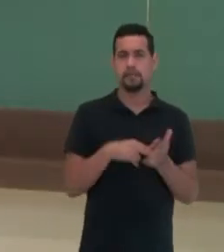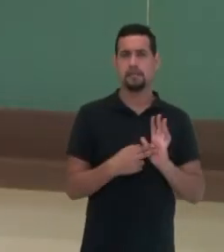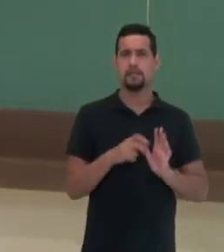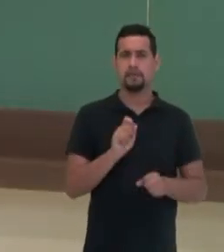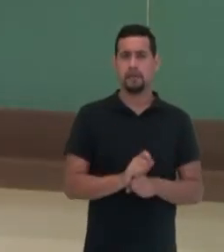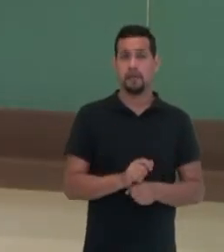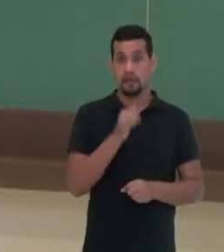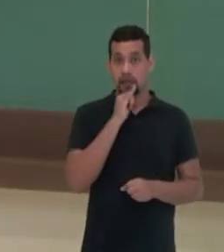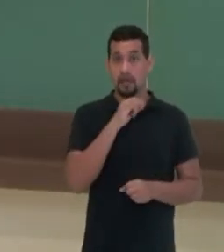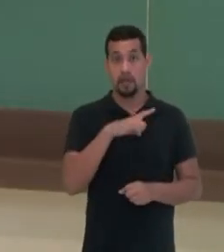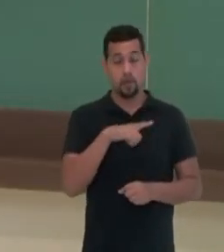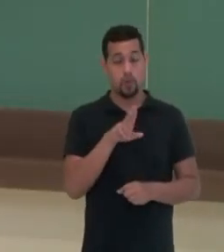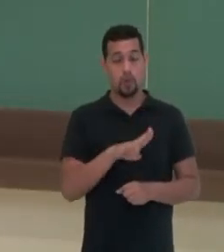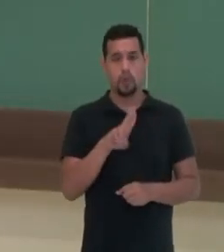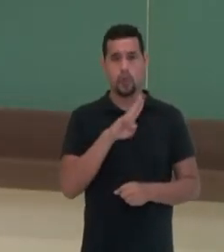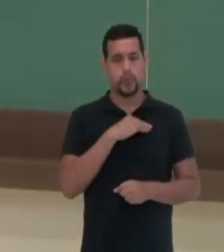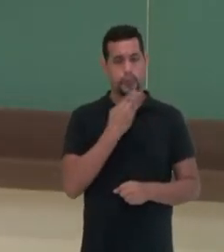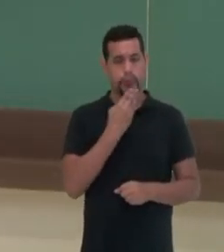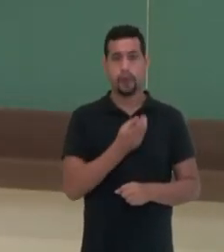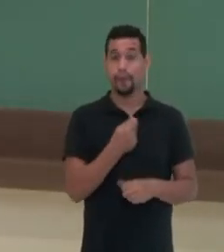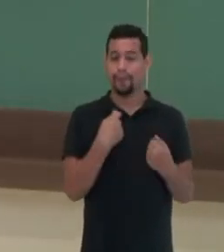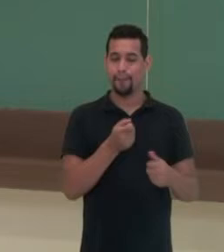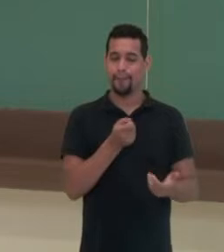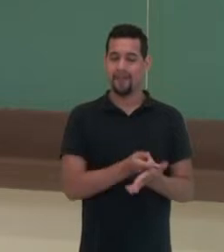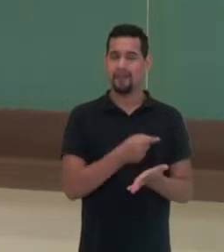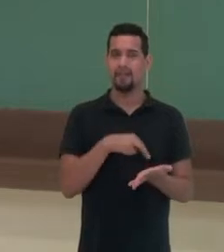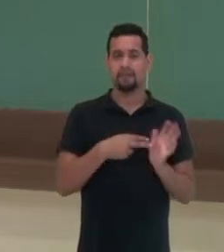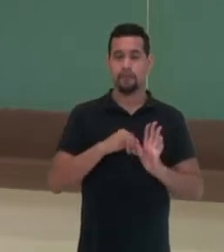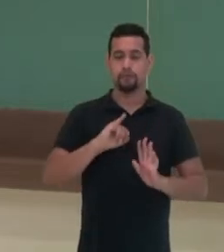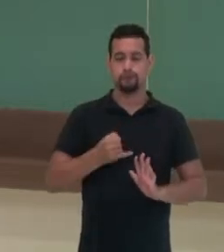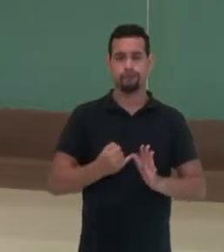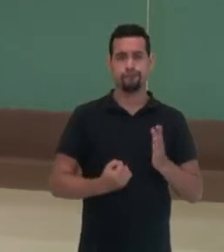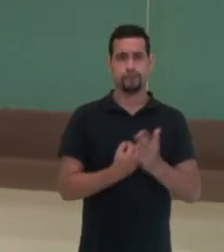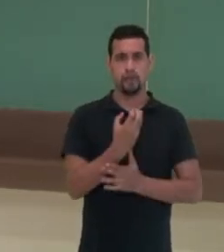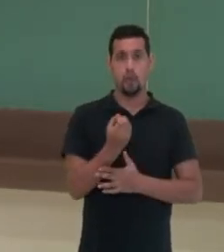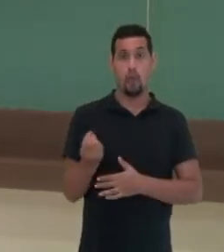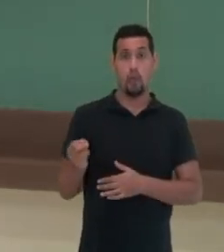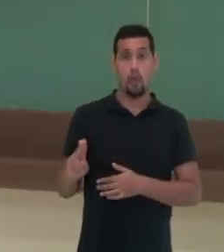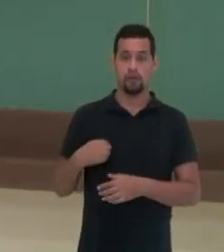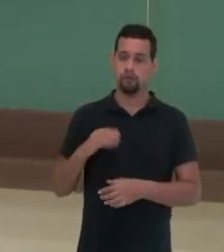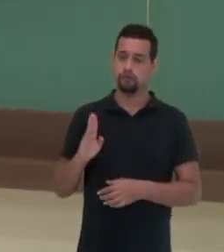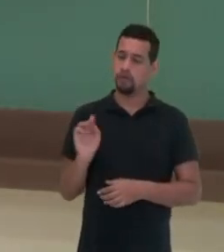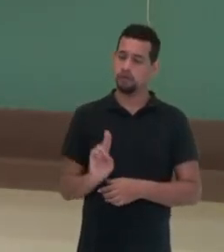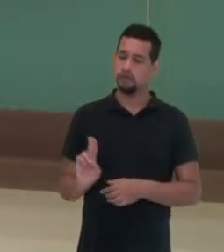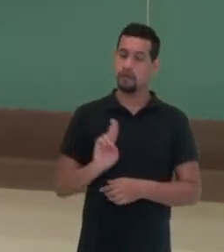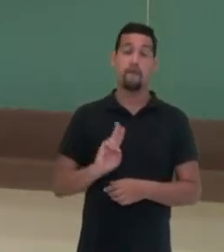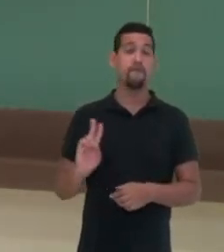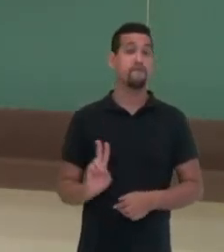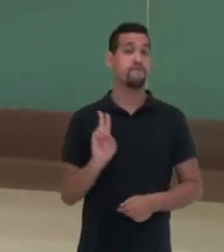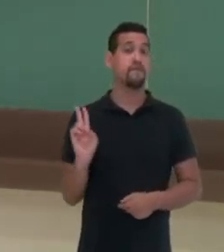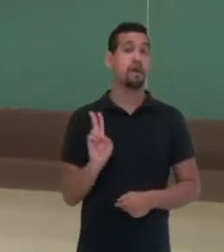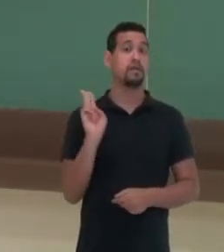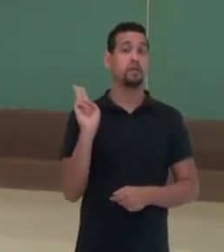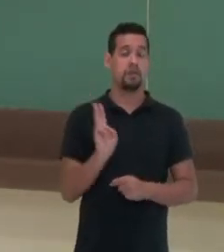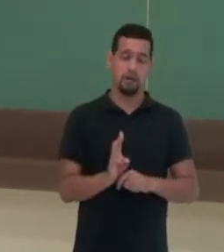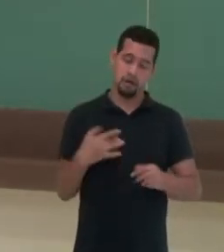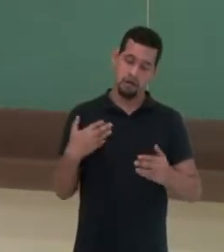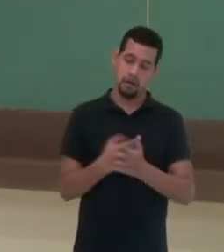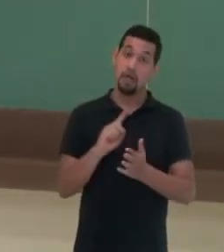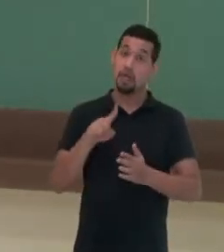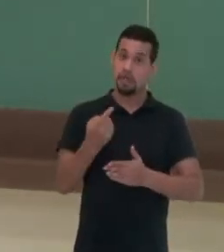caso onde eu emprestei e tenho que pagar, então é o juro produzido, ou eu apliquei, então é o valor do período